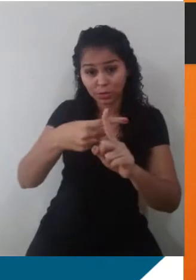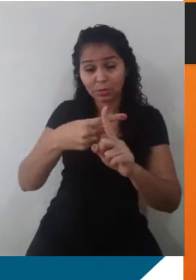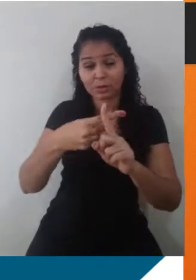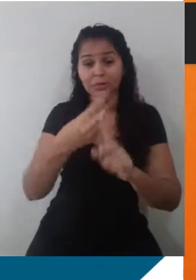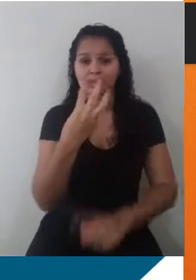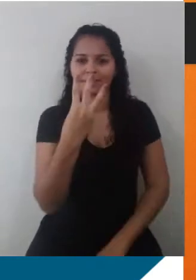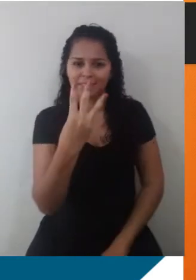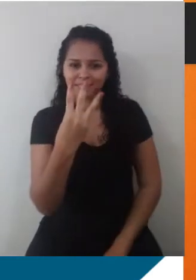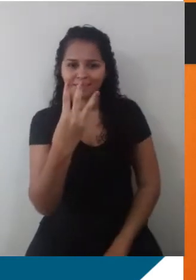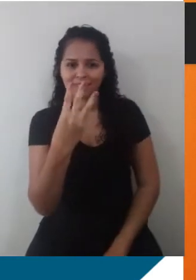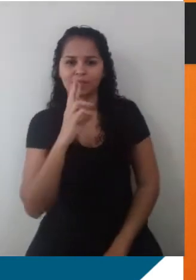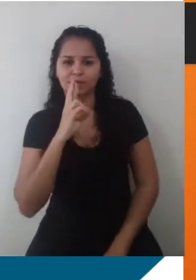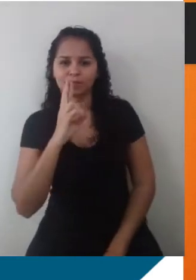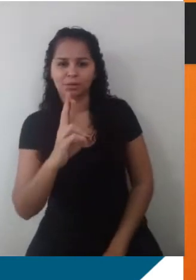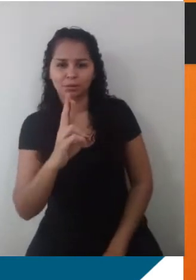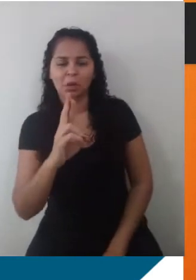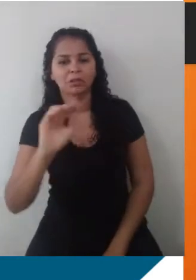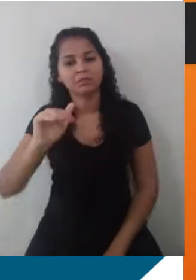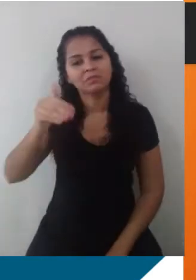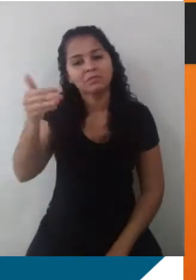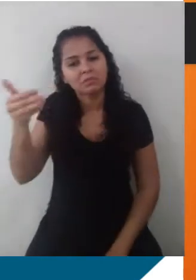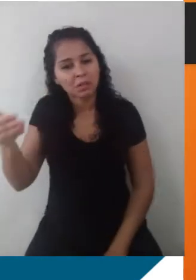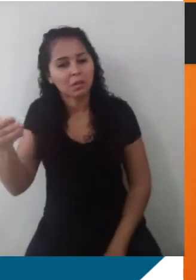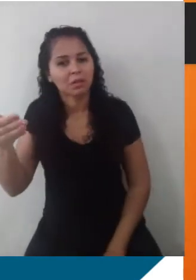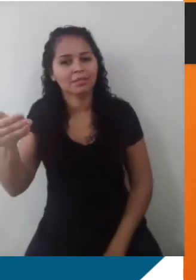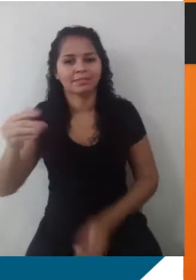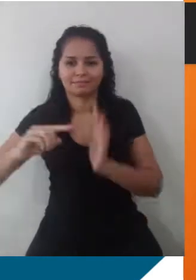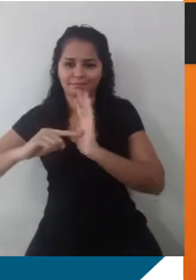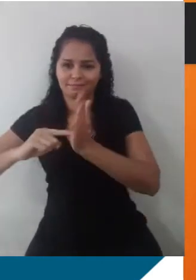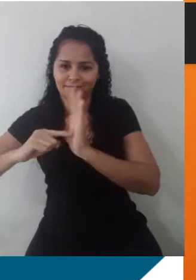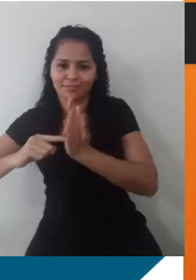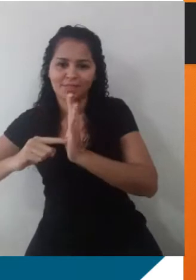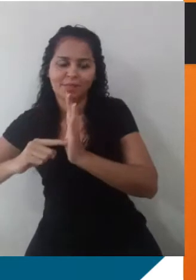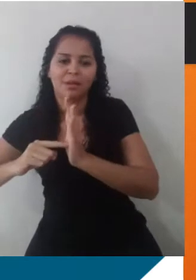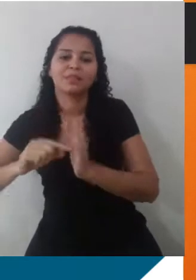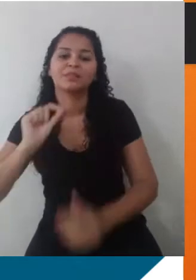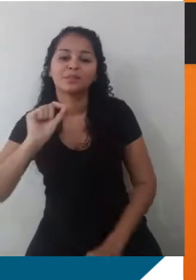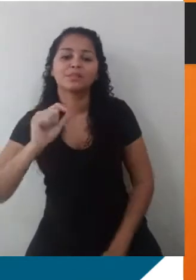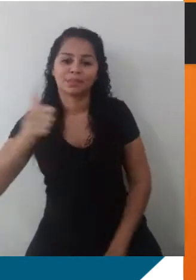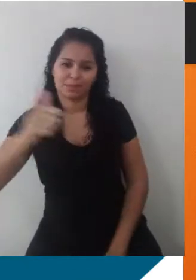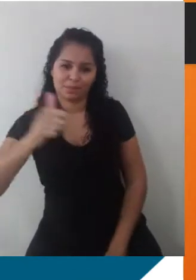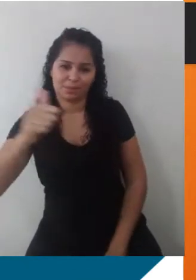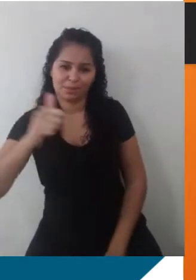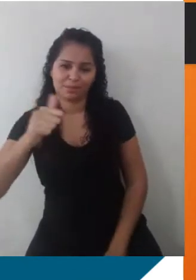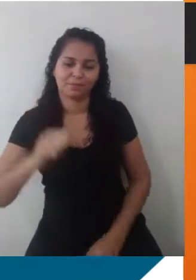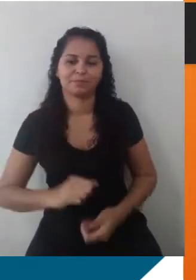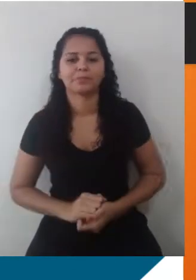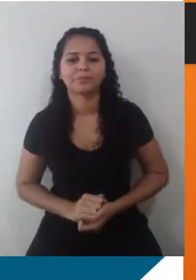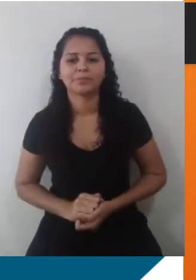3 unidades. E aí, o resultado expelido pela máquina, o resultado de saída, será